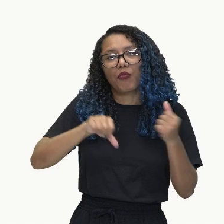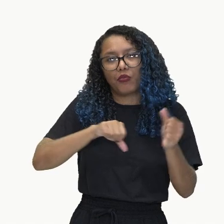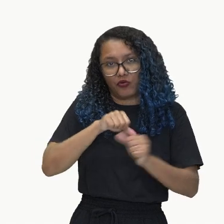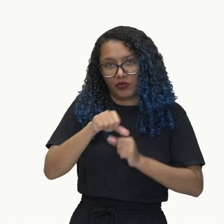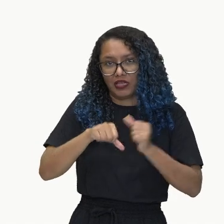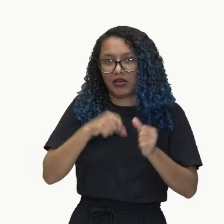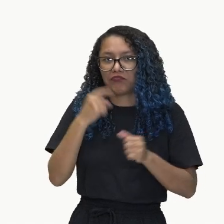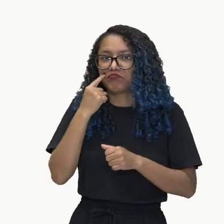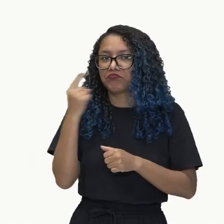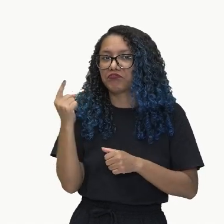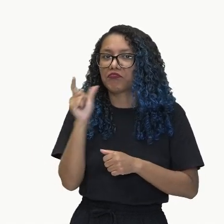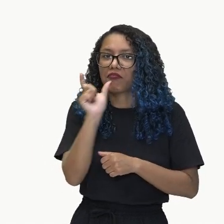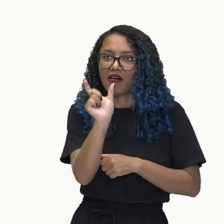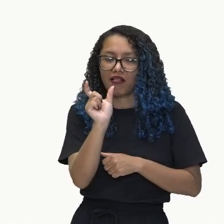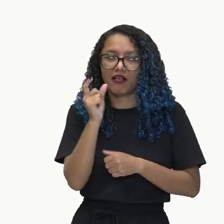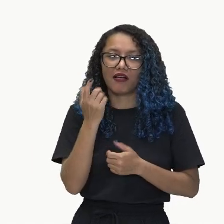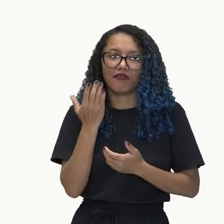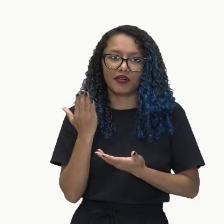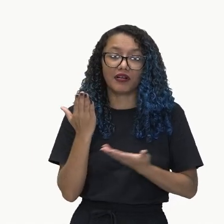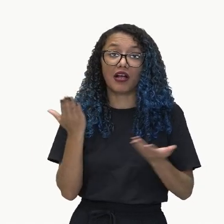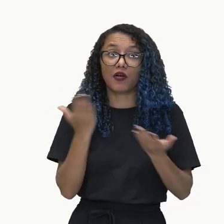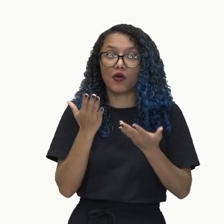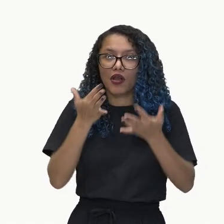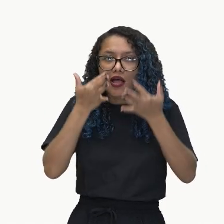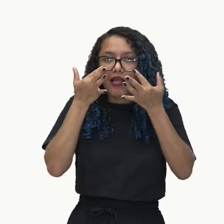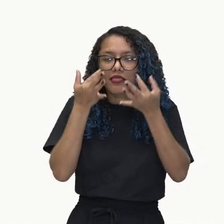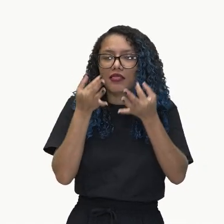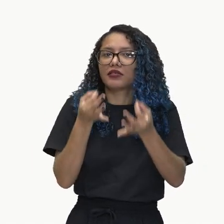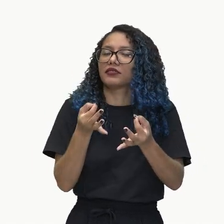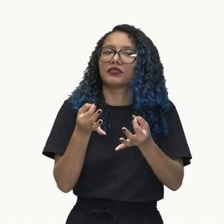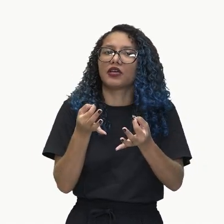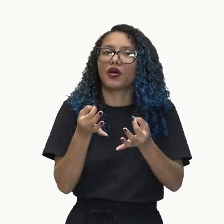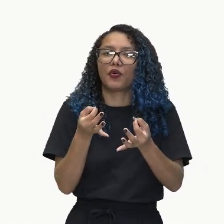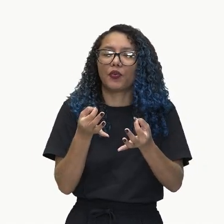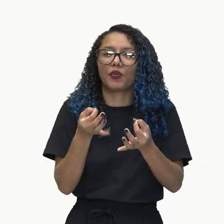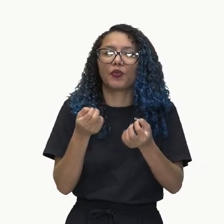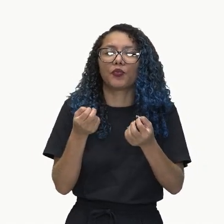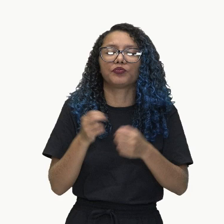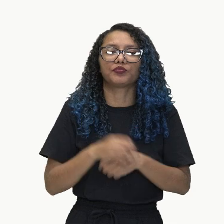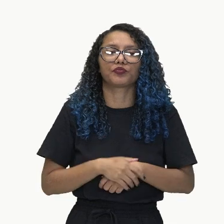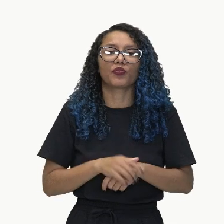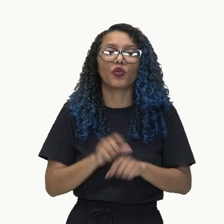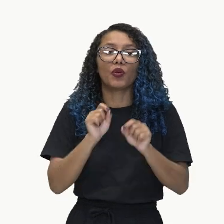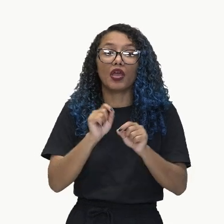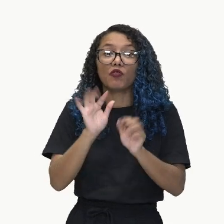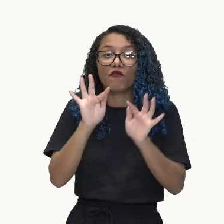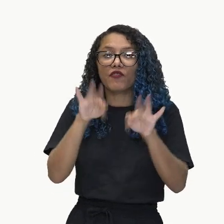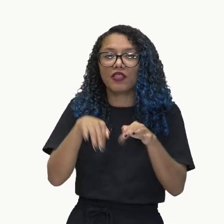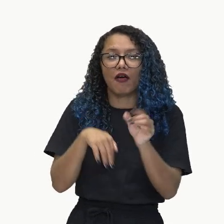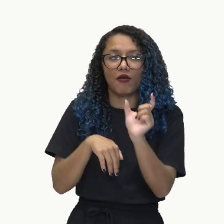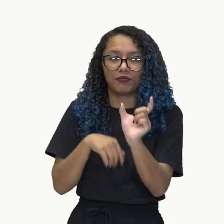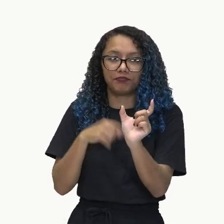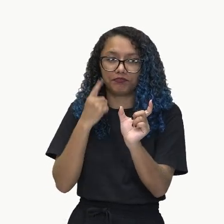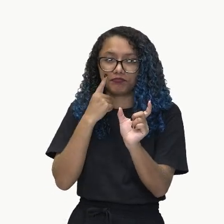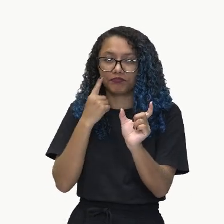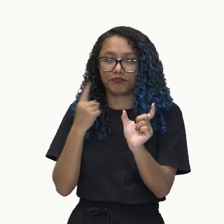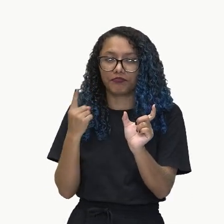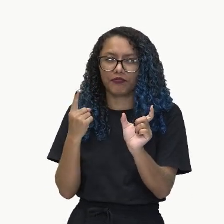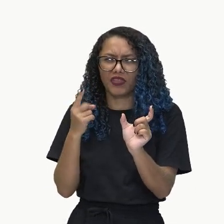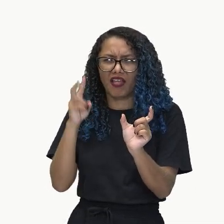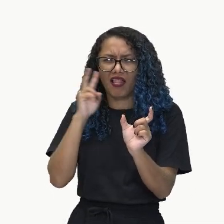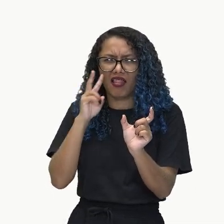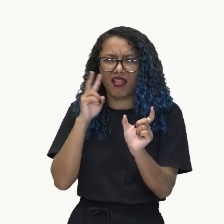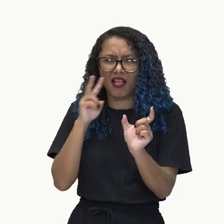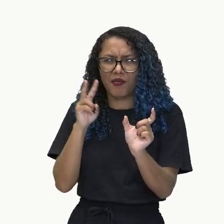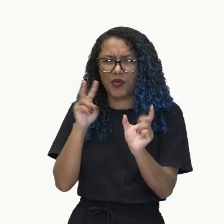assim mantivessem agora uma determinada atenção para o finalzinho Ok lembra do